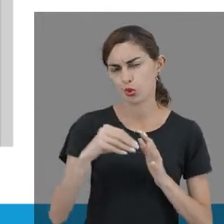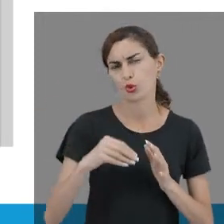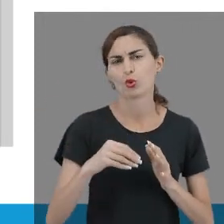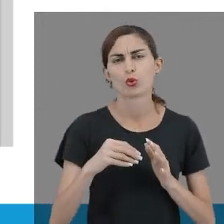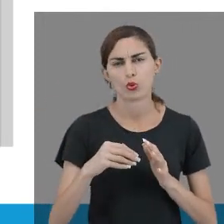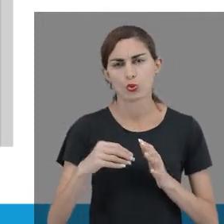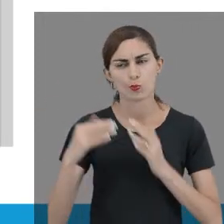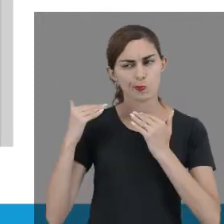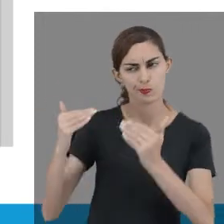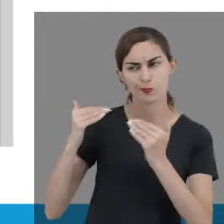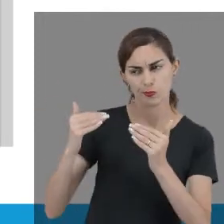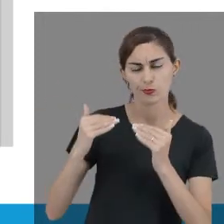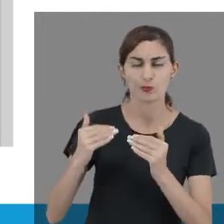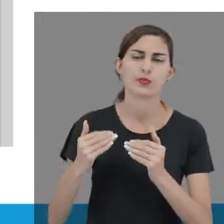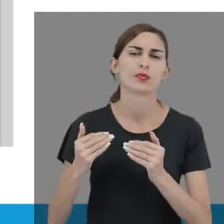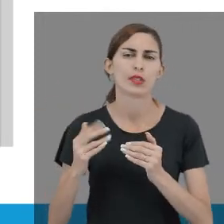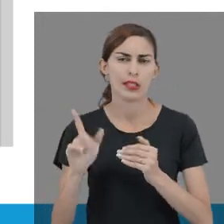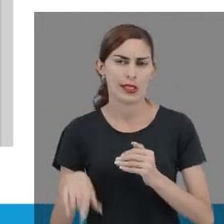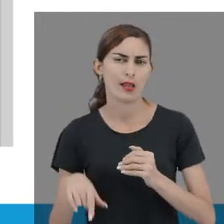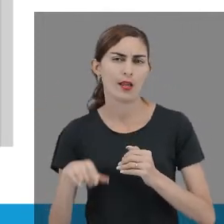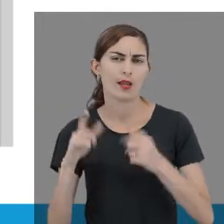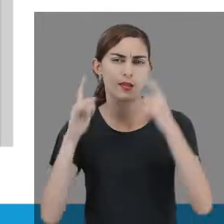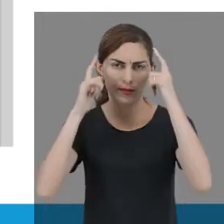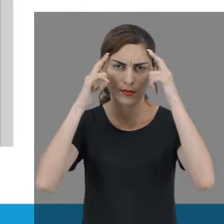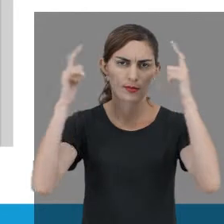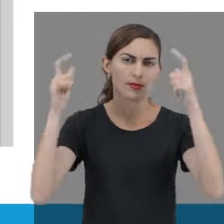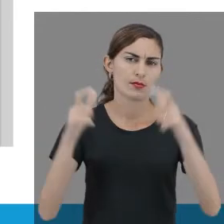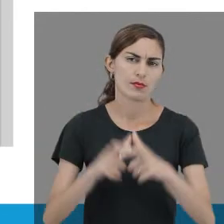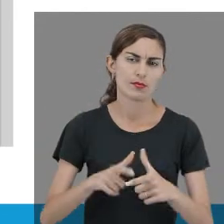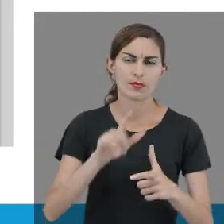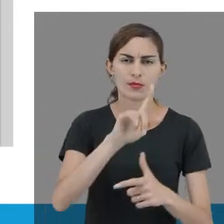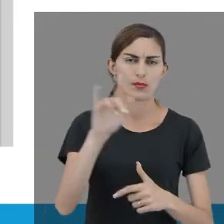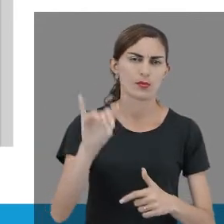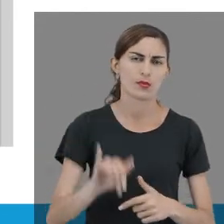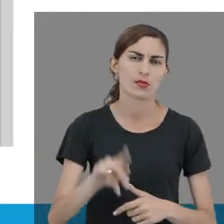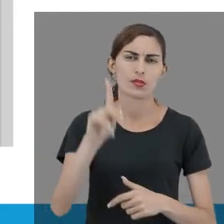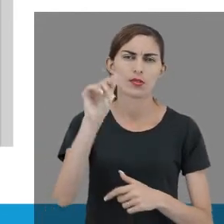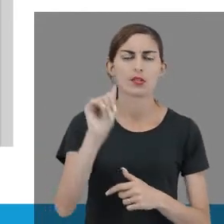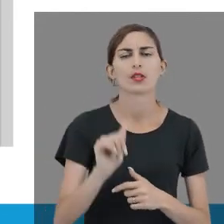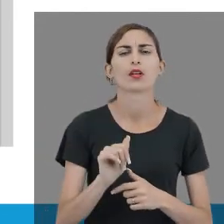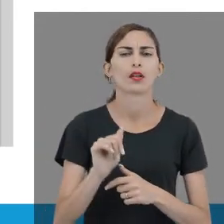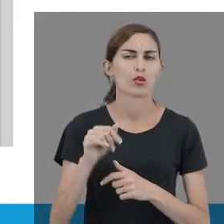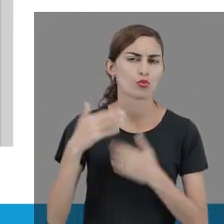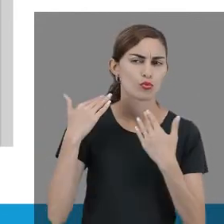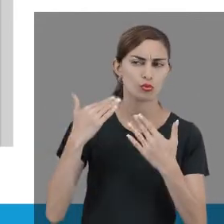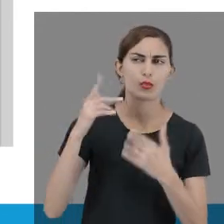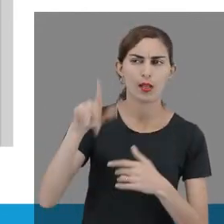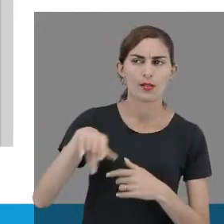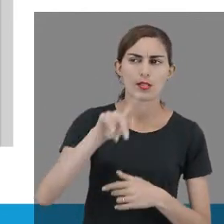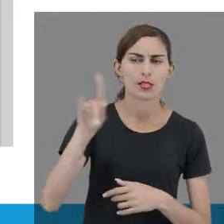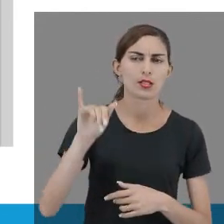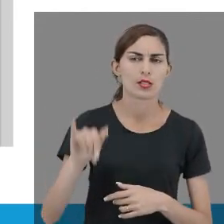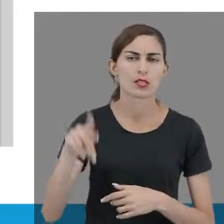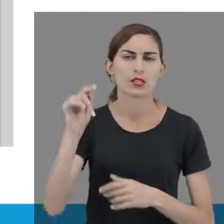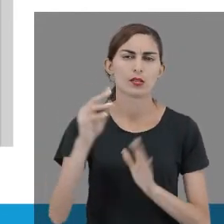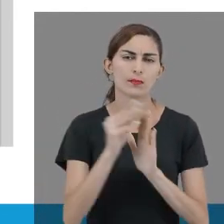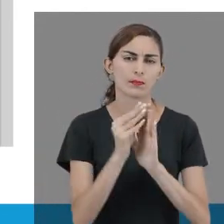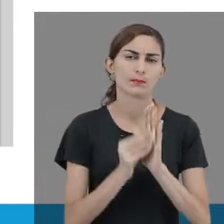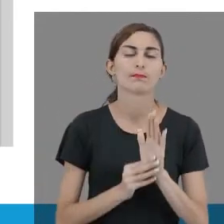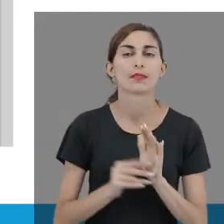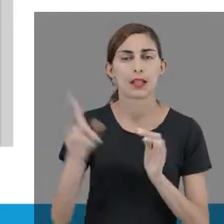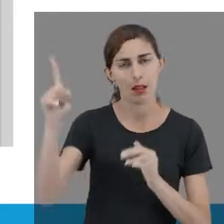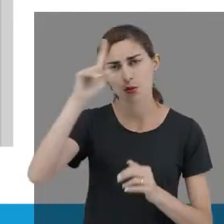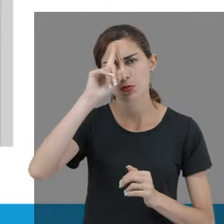importante que todo caso que atenda a admissão de suspeita de síndrome congênita do Zika, você não sabe ainda se é a